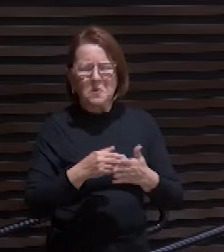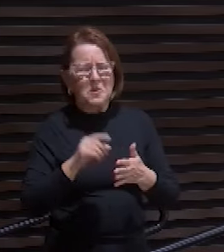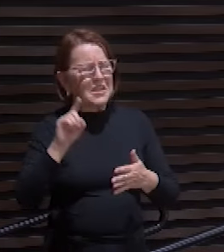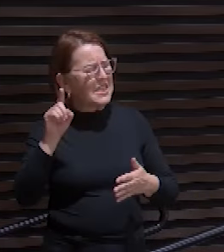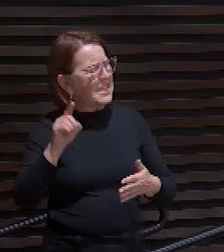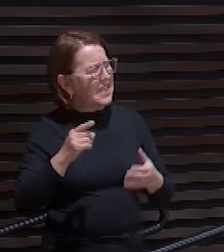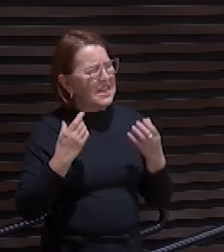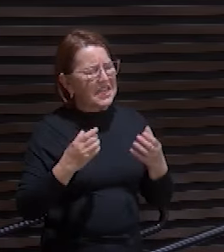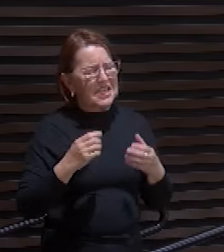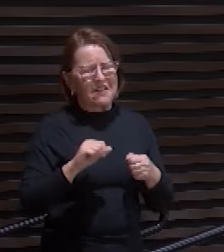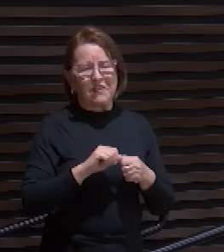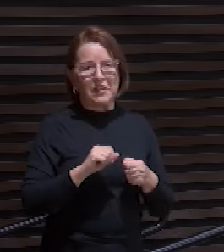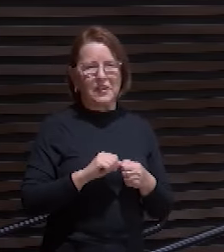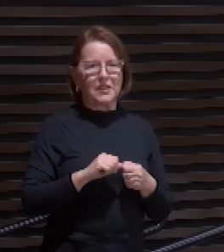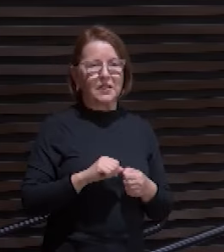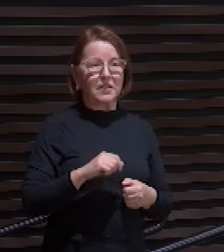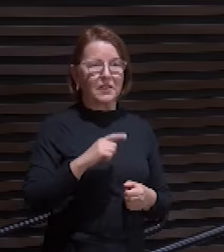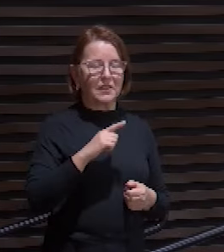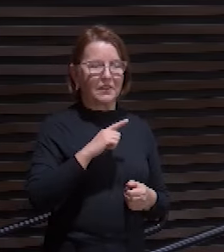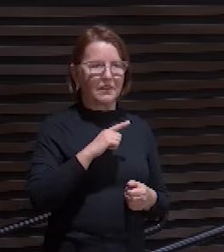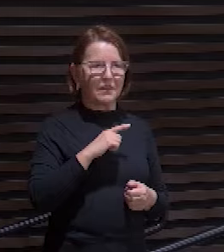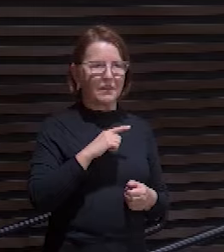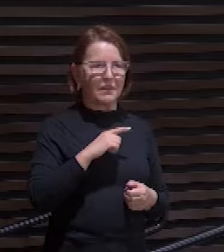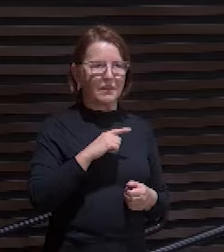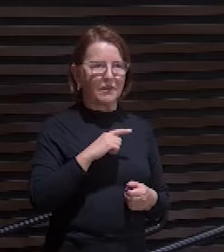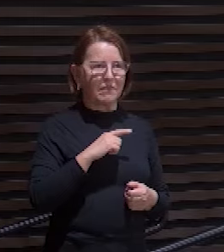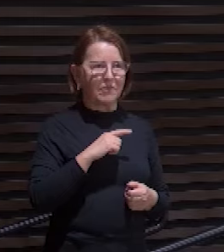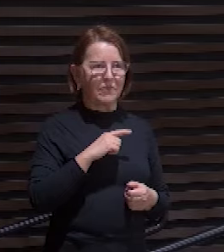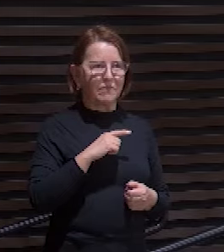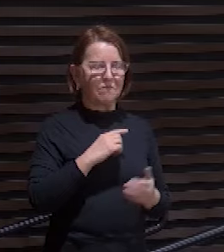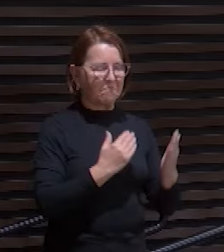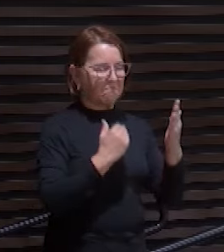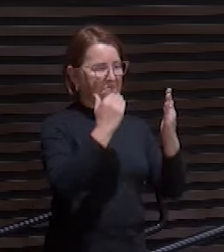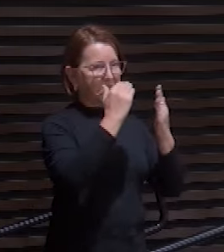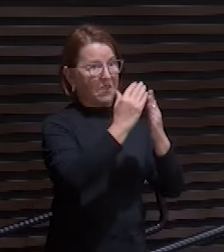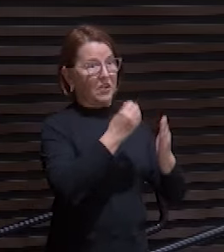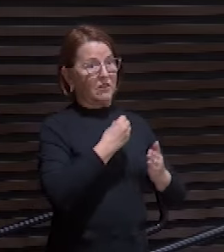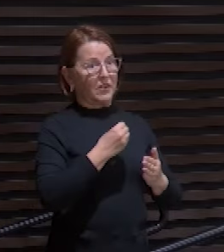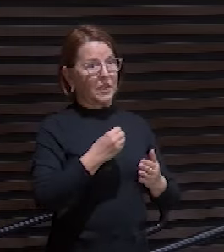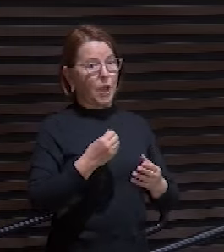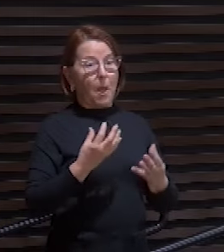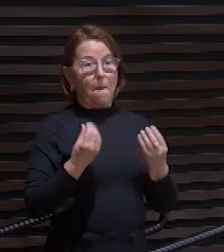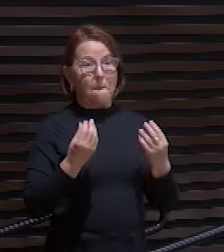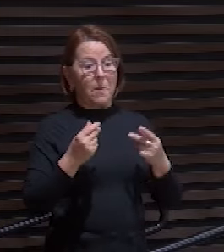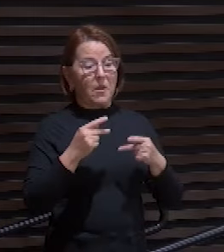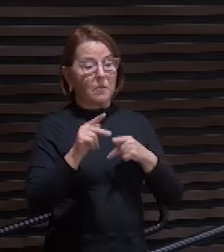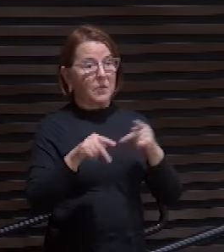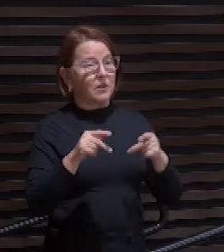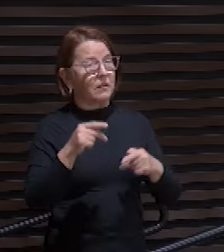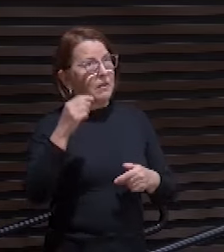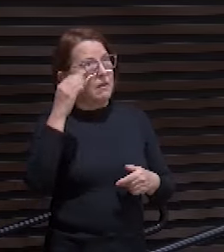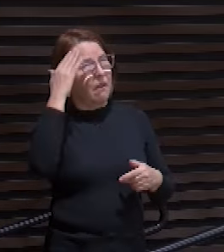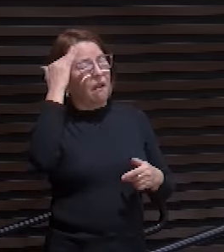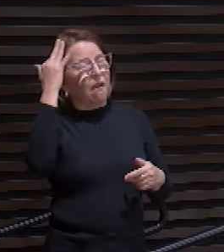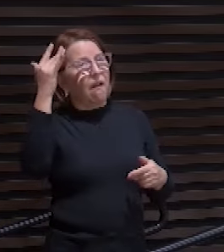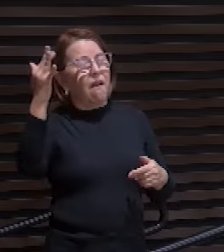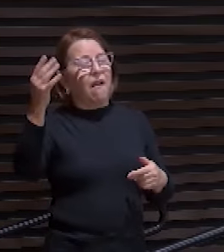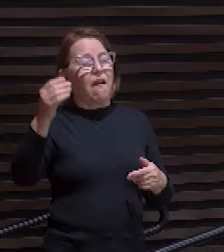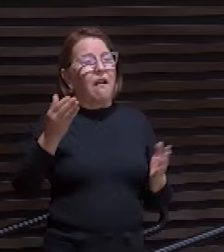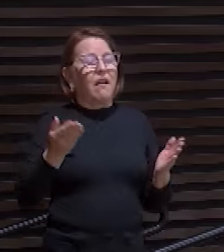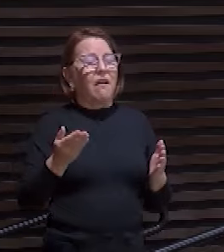fazer. Teve um padrão de vida que muitas pessoas sonham hoje, até mesmo se matam para